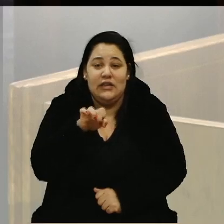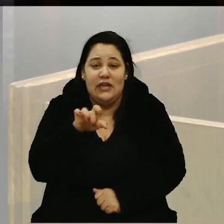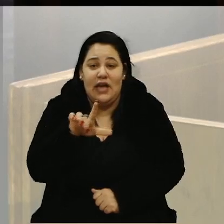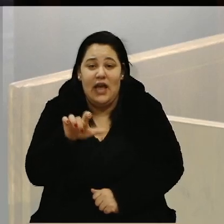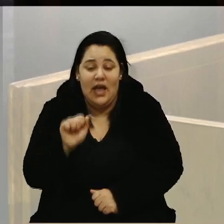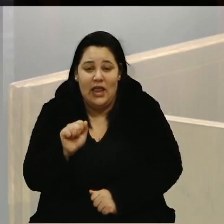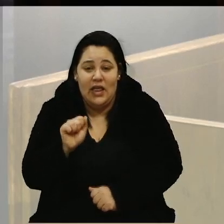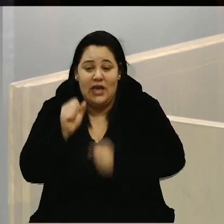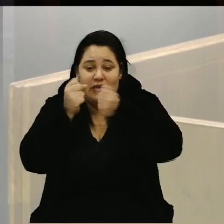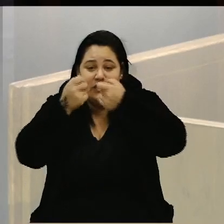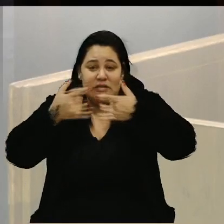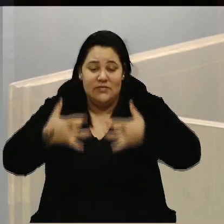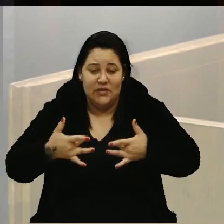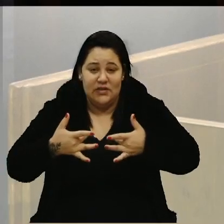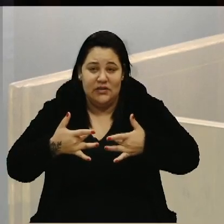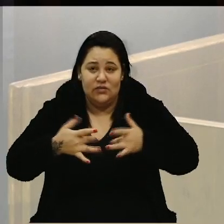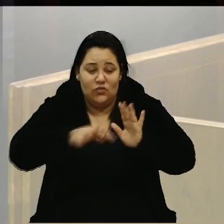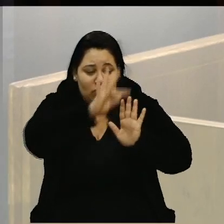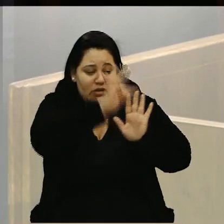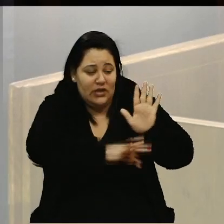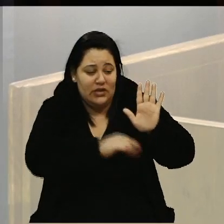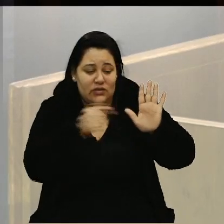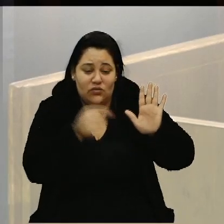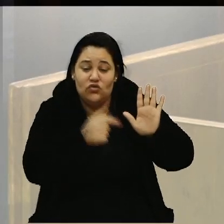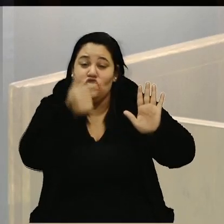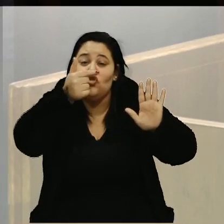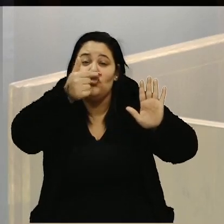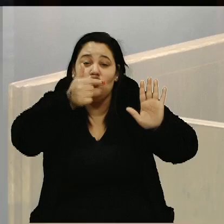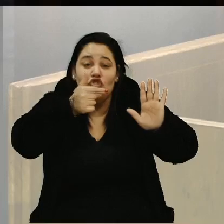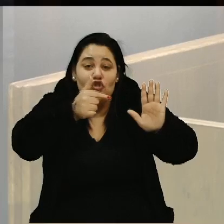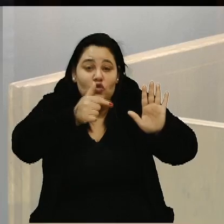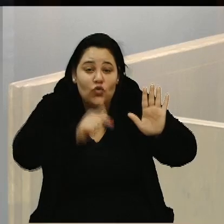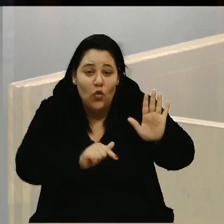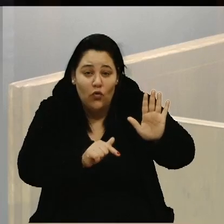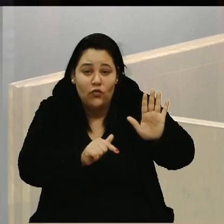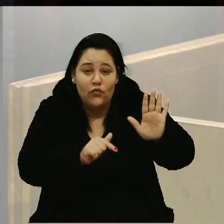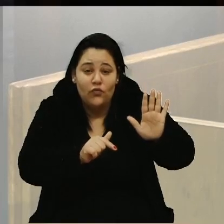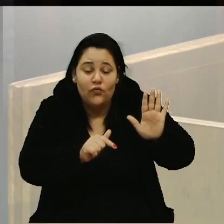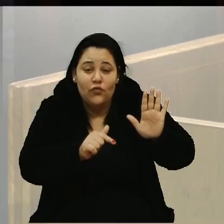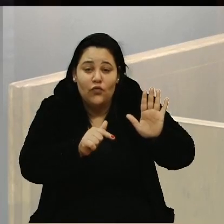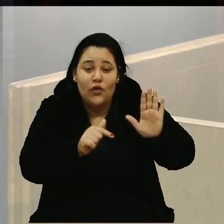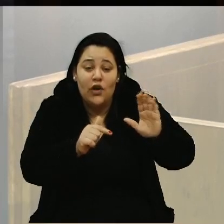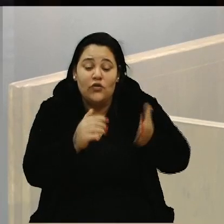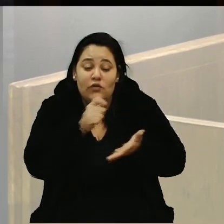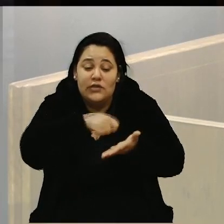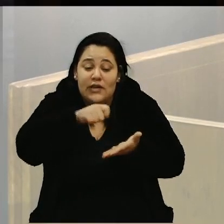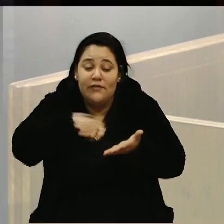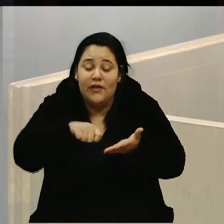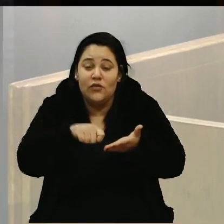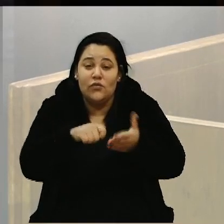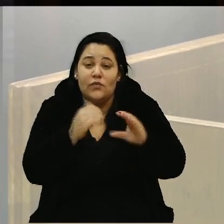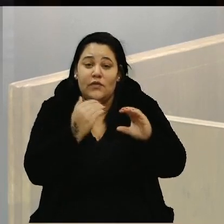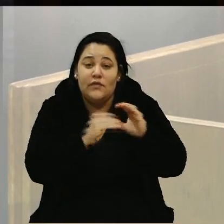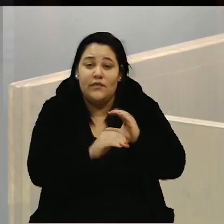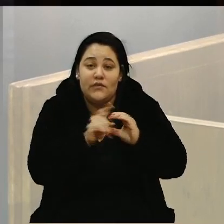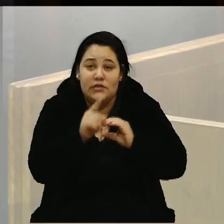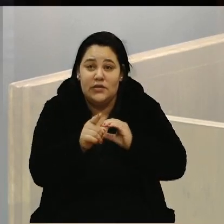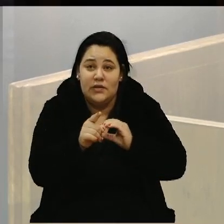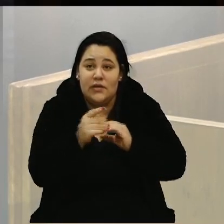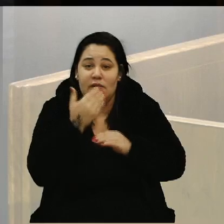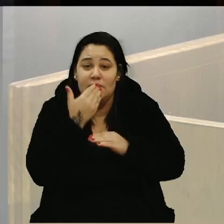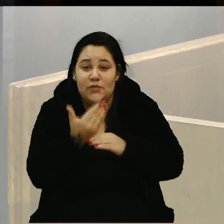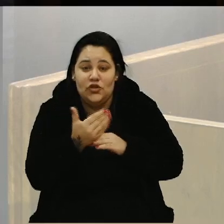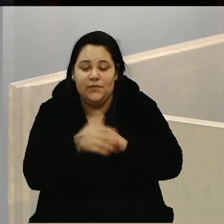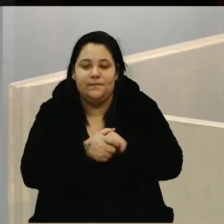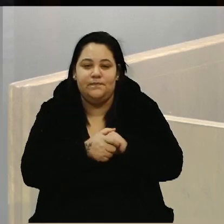conforme a seguir relatado, estou mais uma vez diante de Vossa Senhoria para dizer e ao final requerer o que segue.